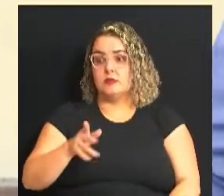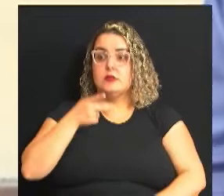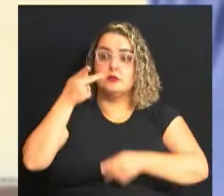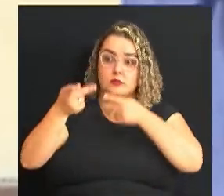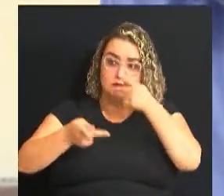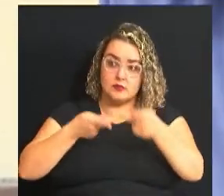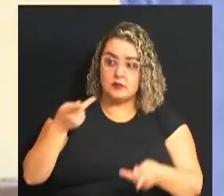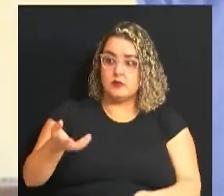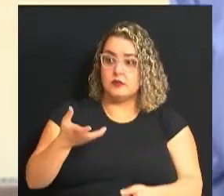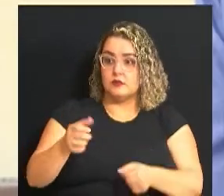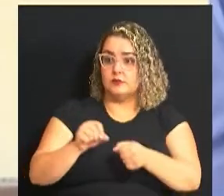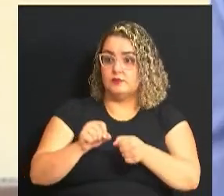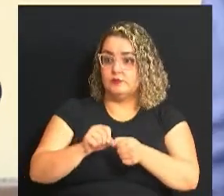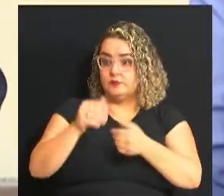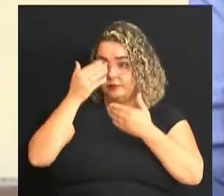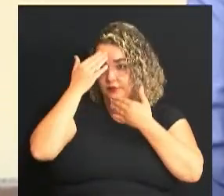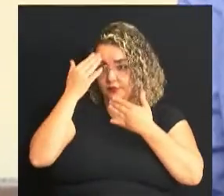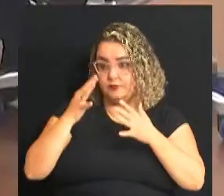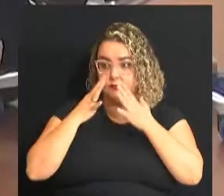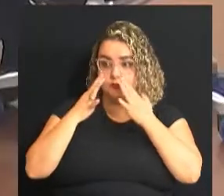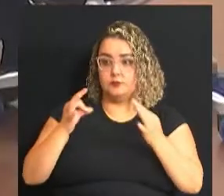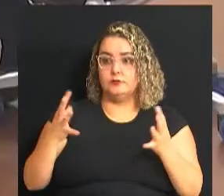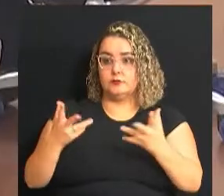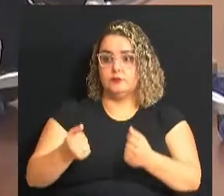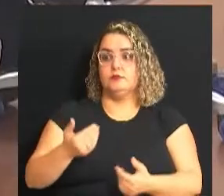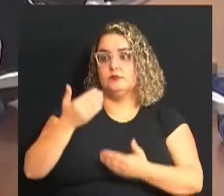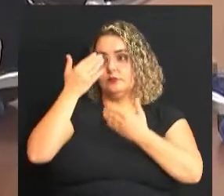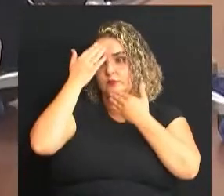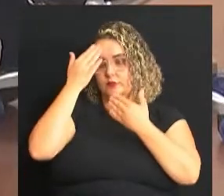eu queria fazer. Agradeço a atenção de todos aí. Obrigado.